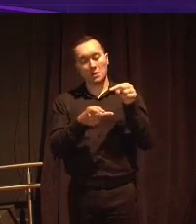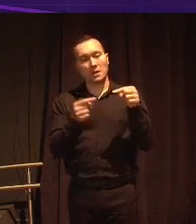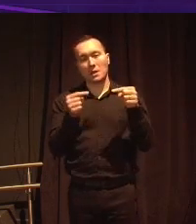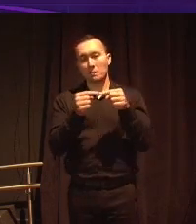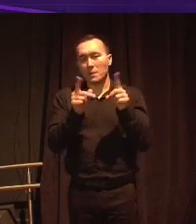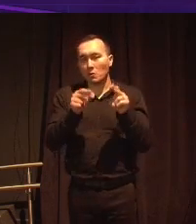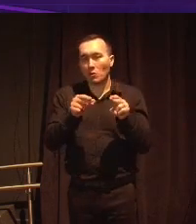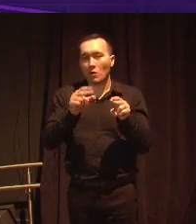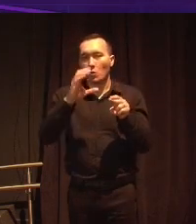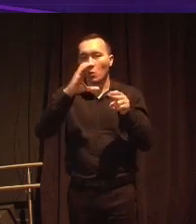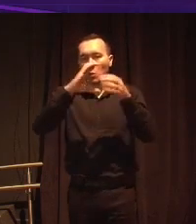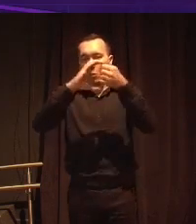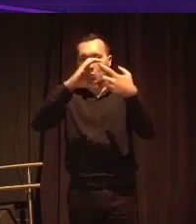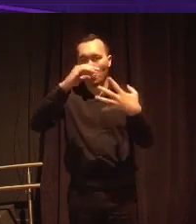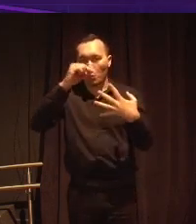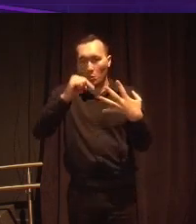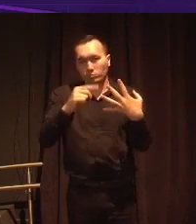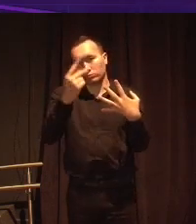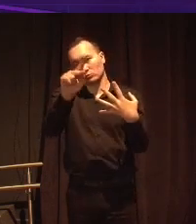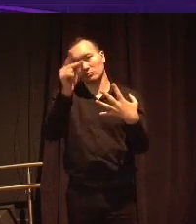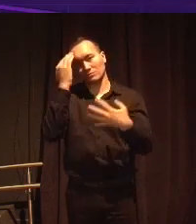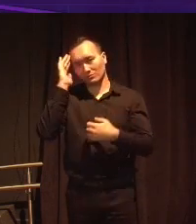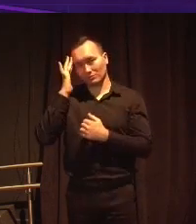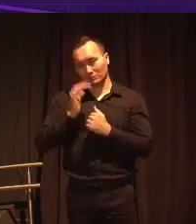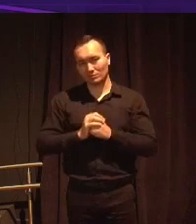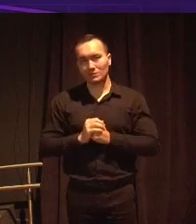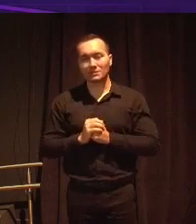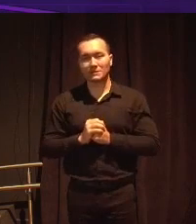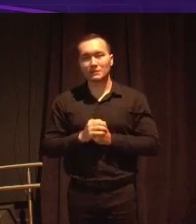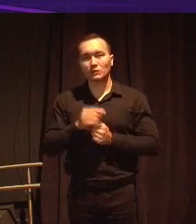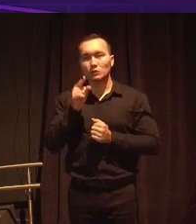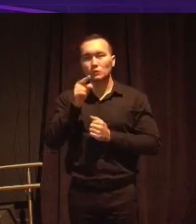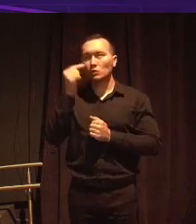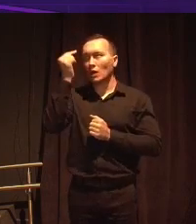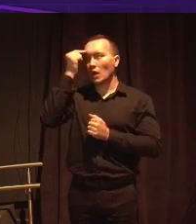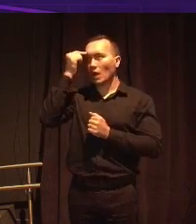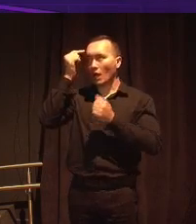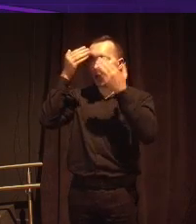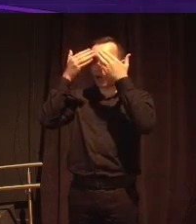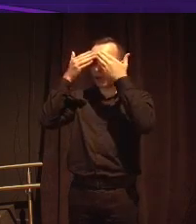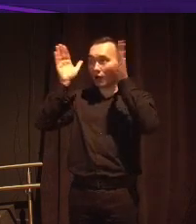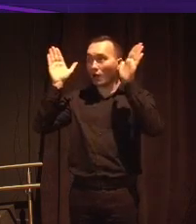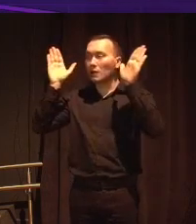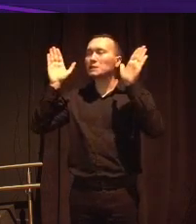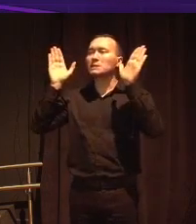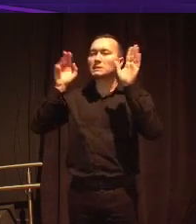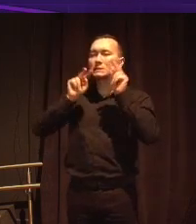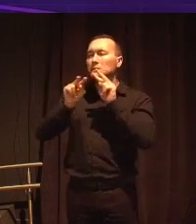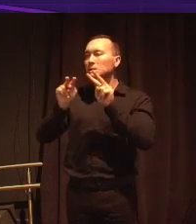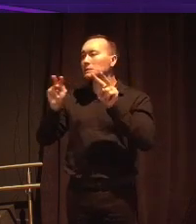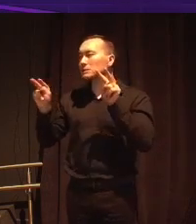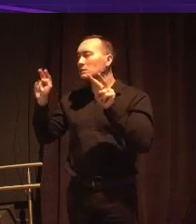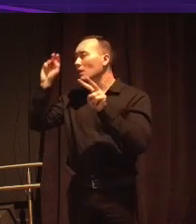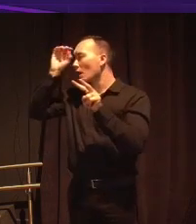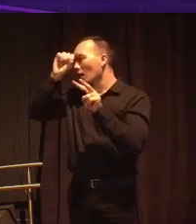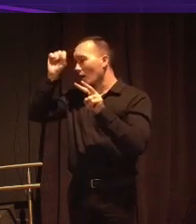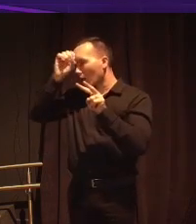gente sempre com a cabeça aberta, a mente aberta para poder descobrir o novo e poder criar